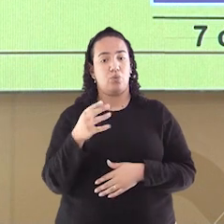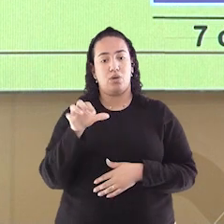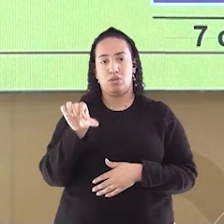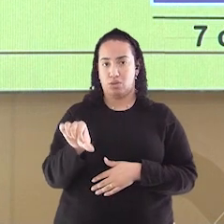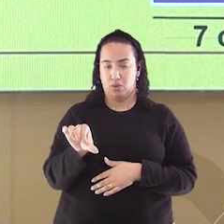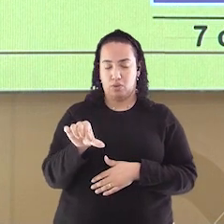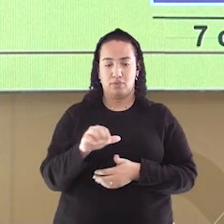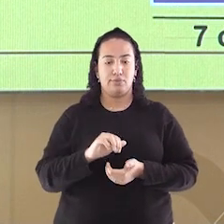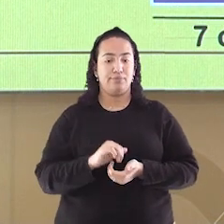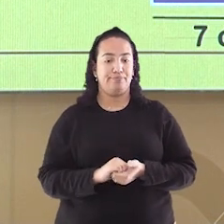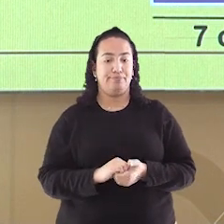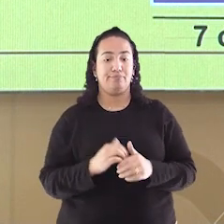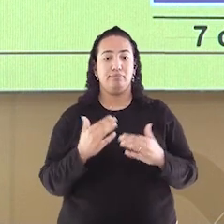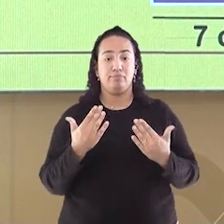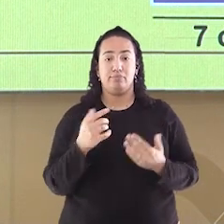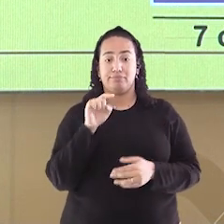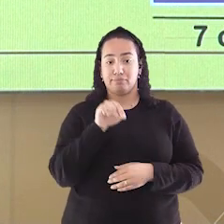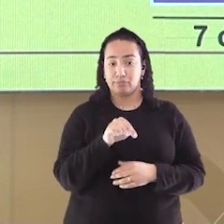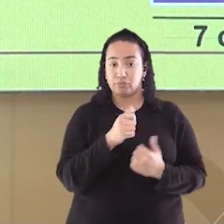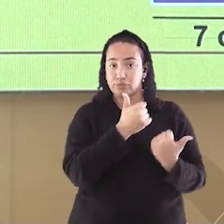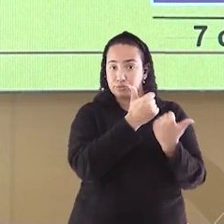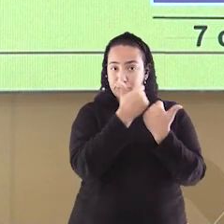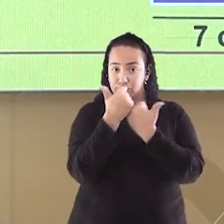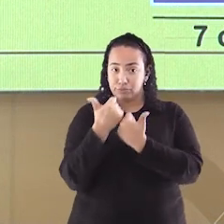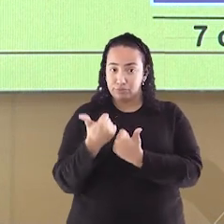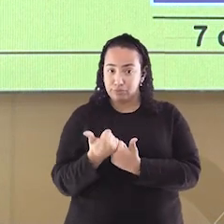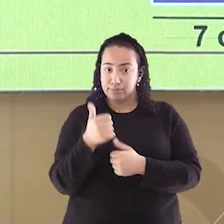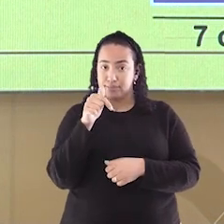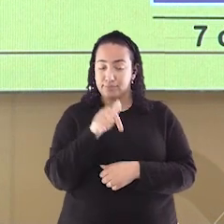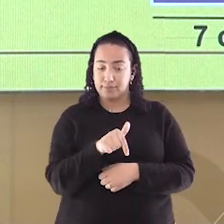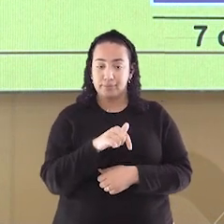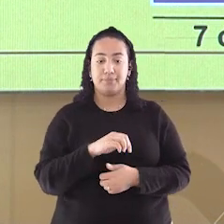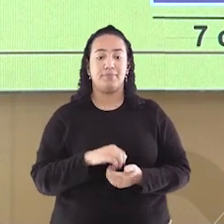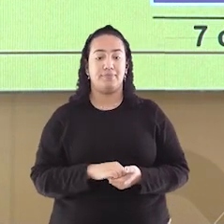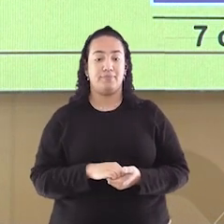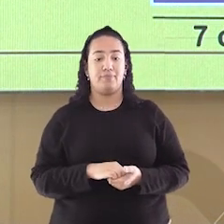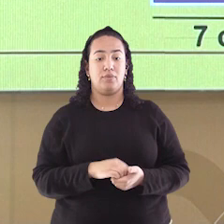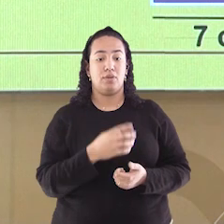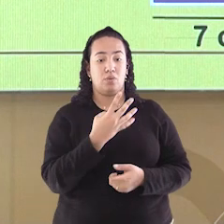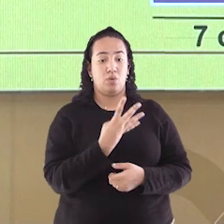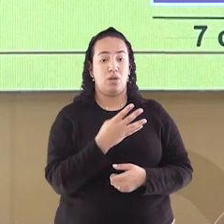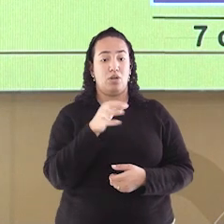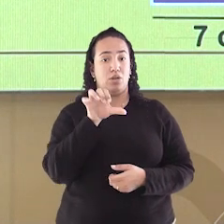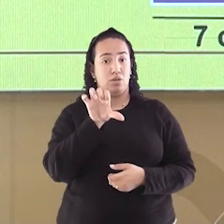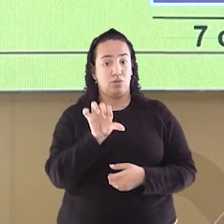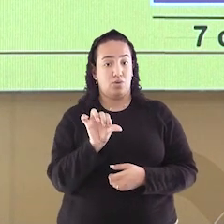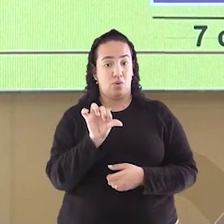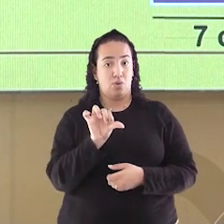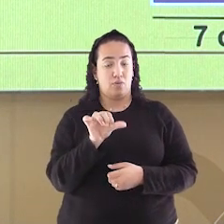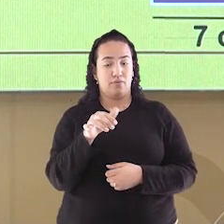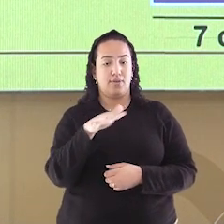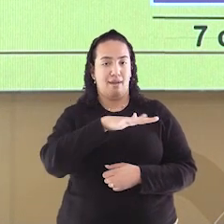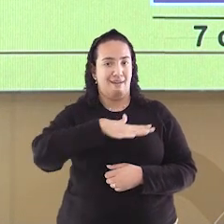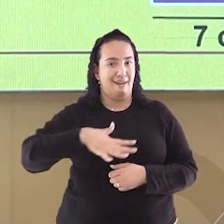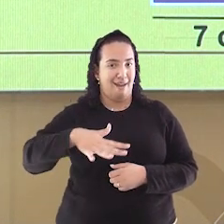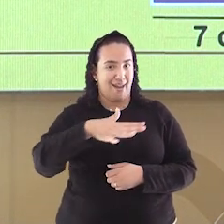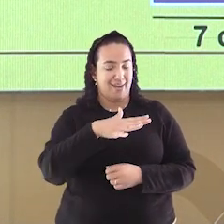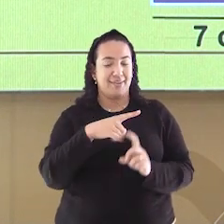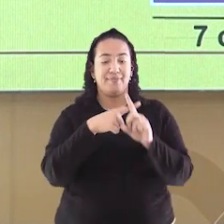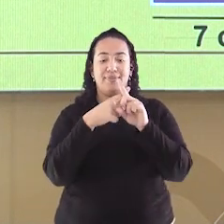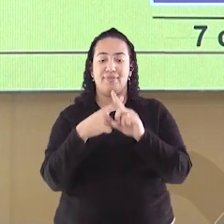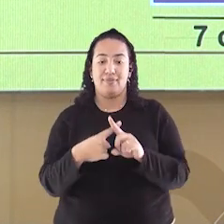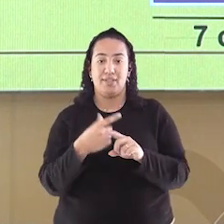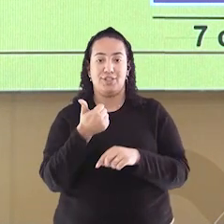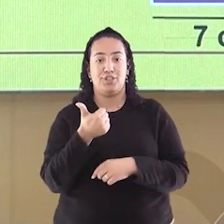valer 49. Fazendo as substituições da fórmula de volume, vai ser 49, que é a área da